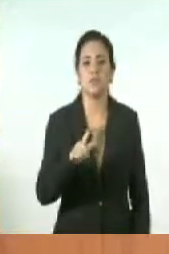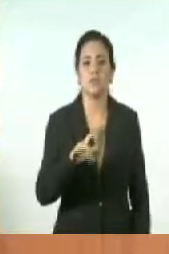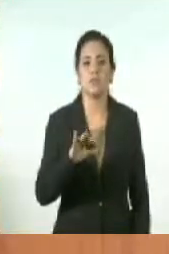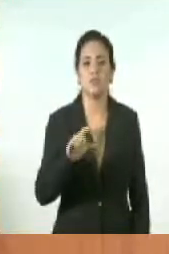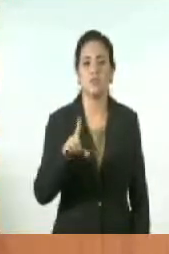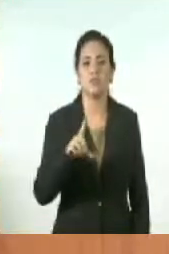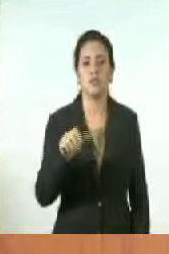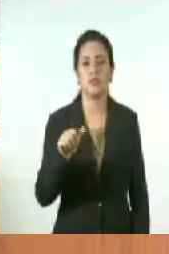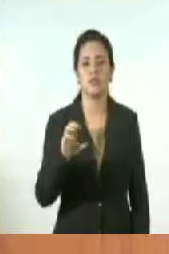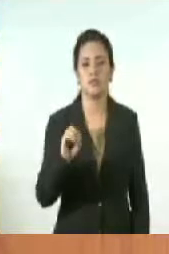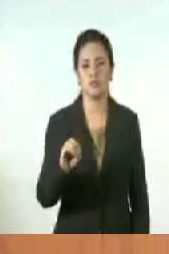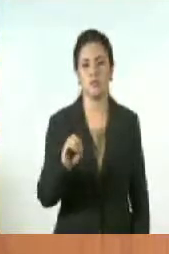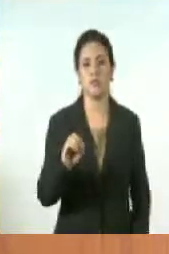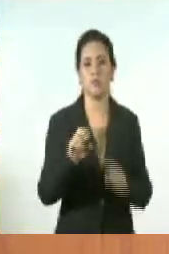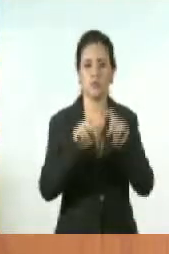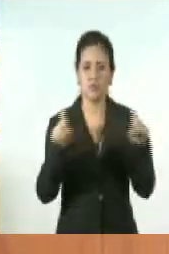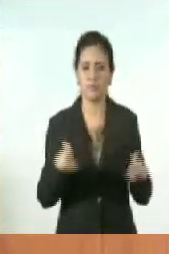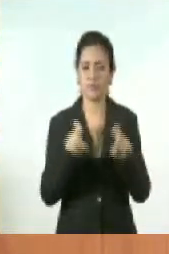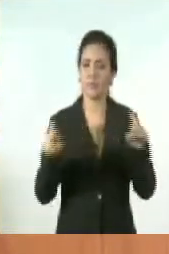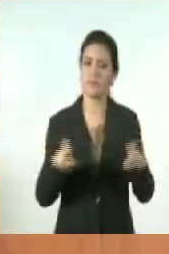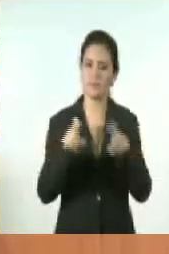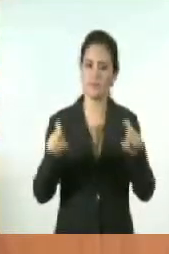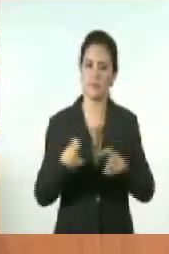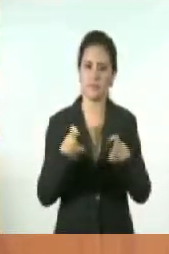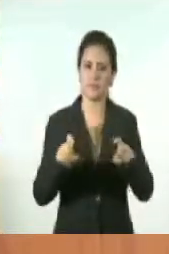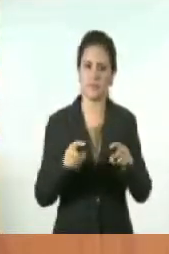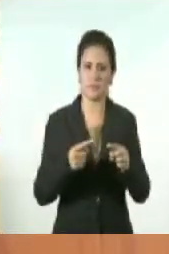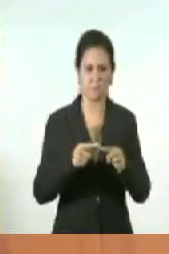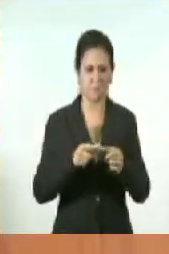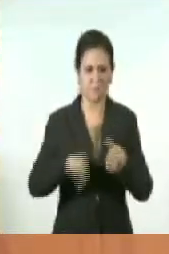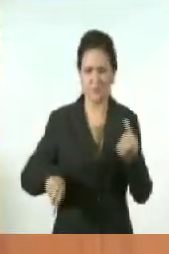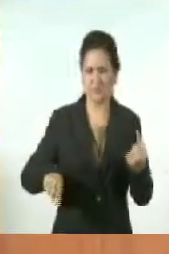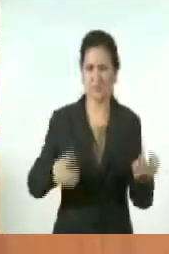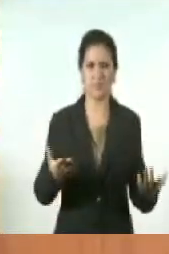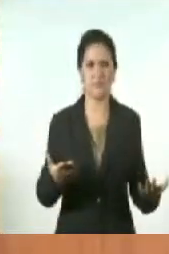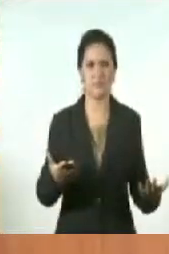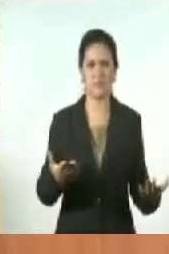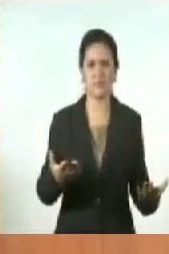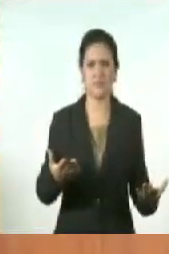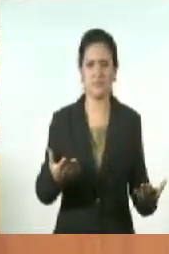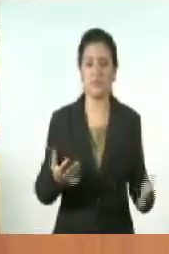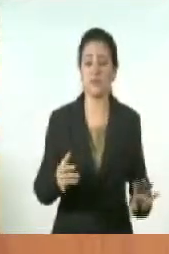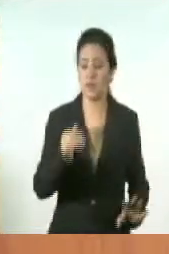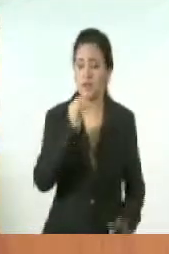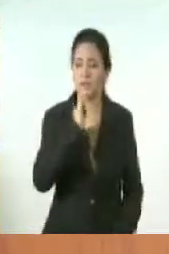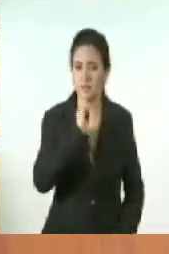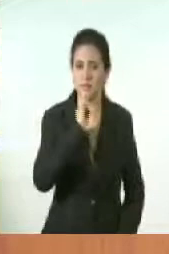nada a ver com o que a BR Construtora vai fazer. Não tem nada a ver. Por exemplo, a